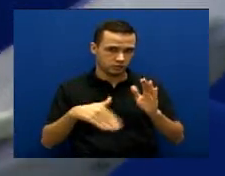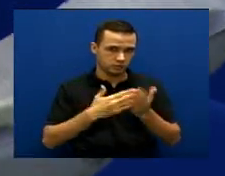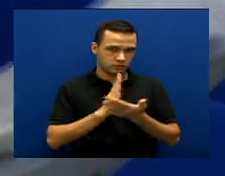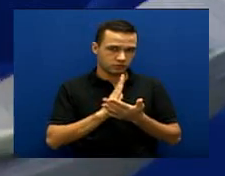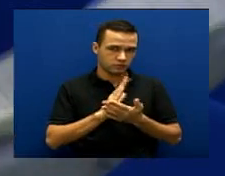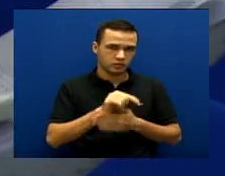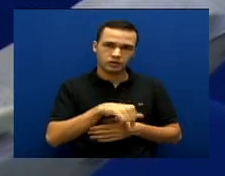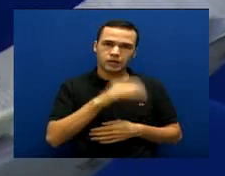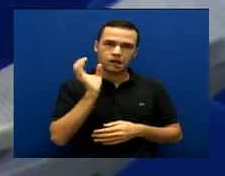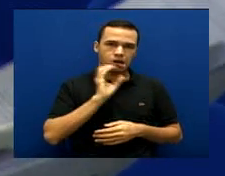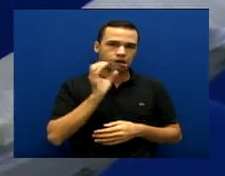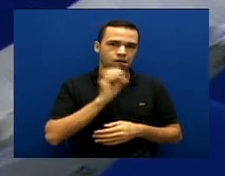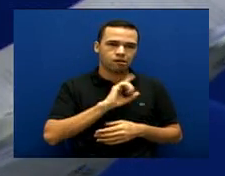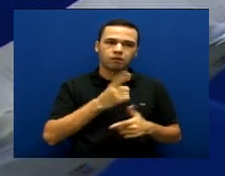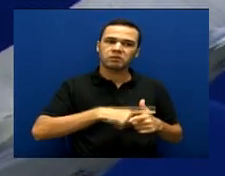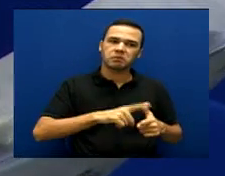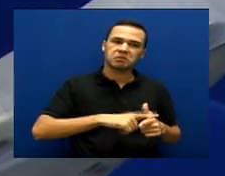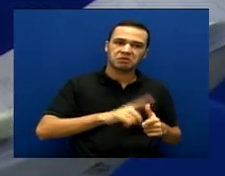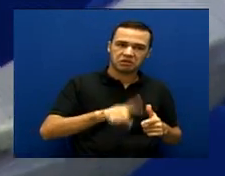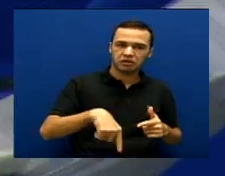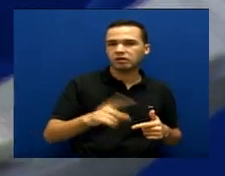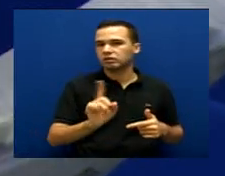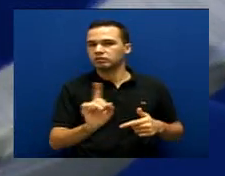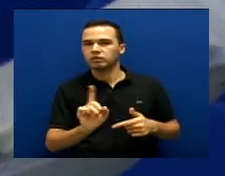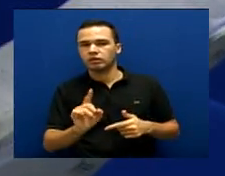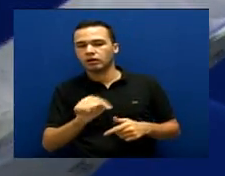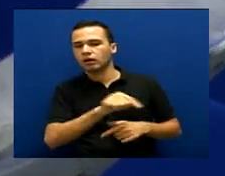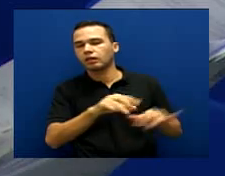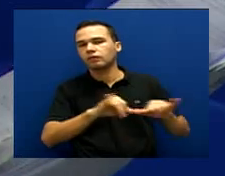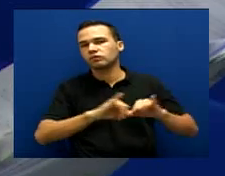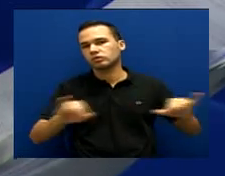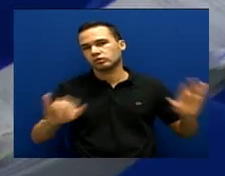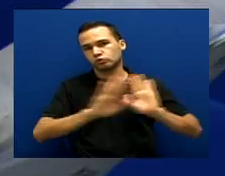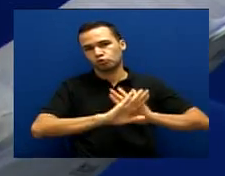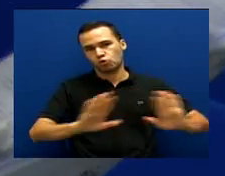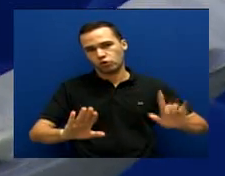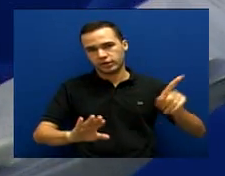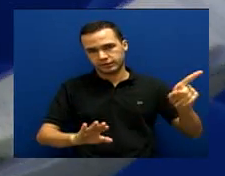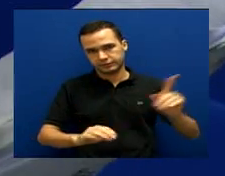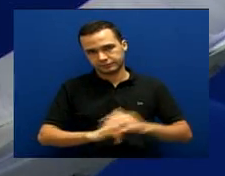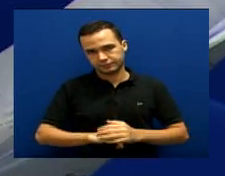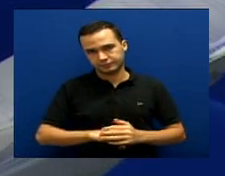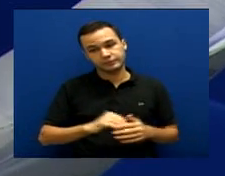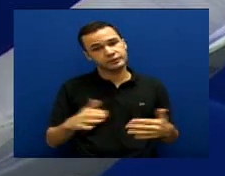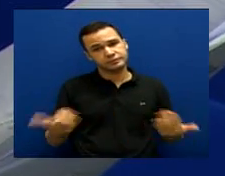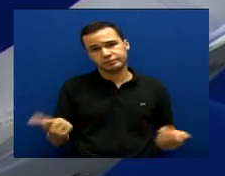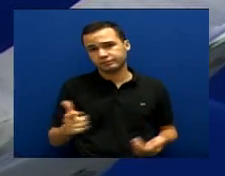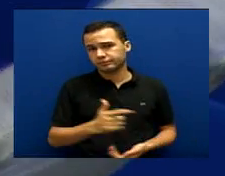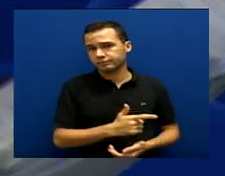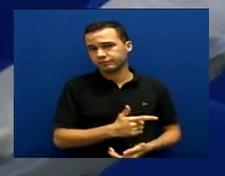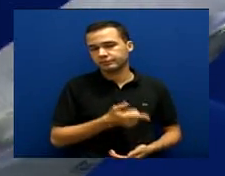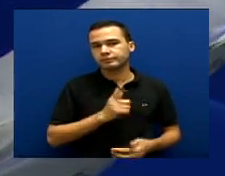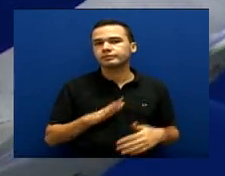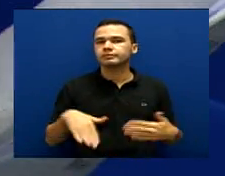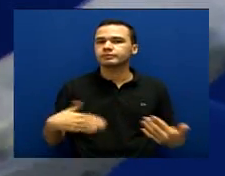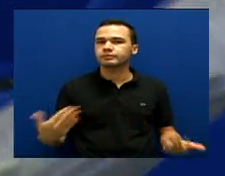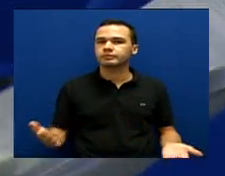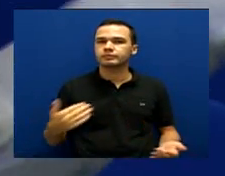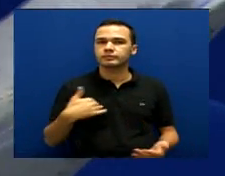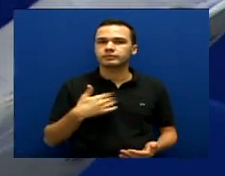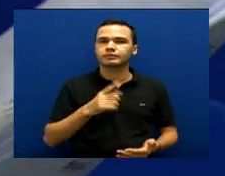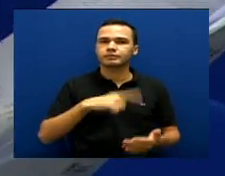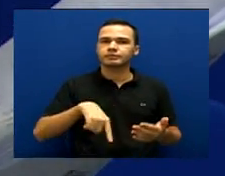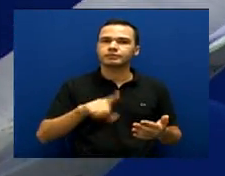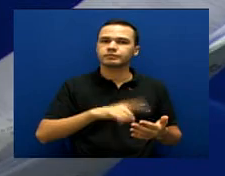situação de emergência acabou esse a requisição pode ser encerrada isso não aconteceu portanto é